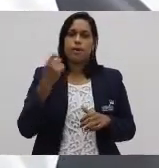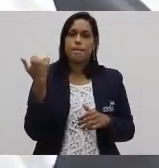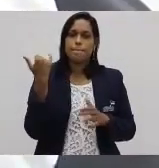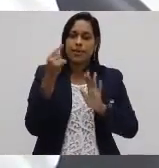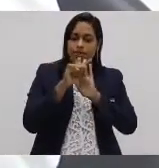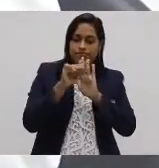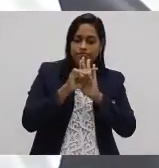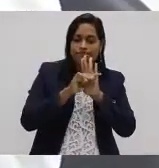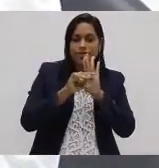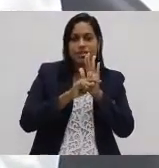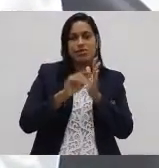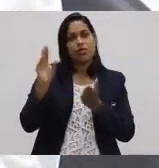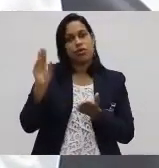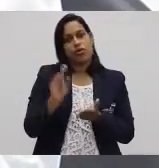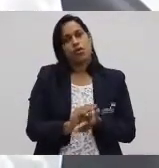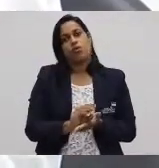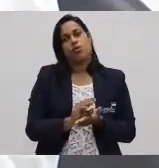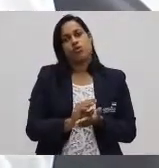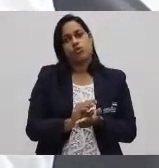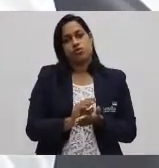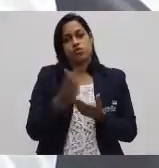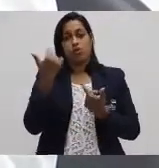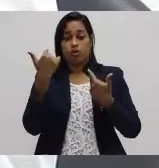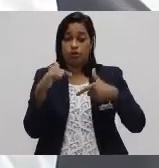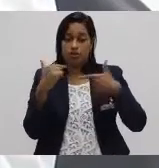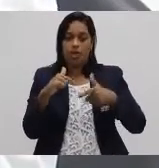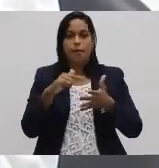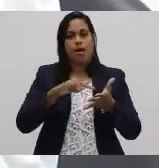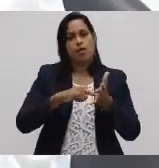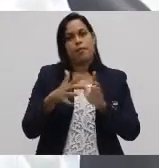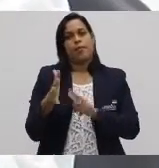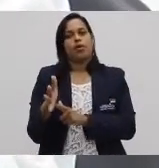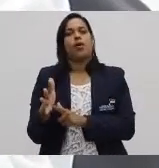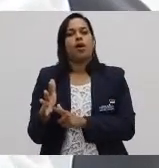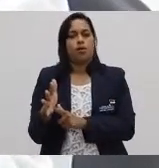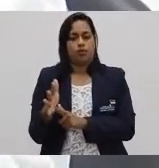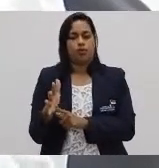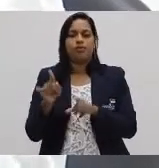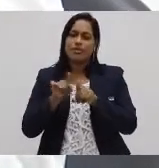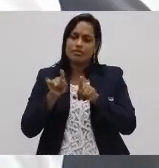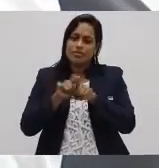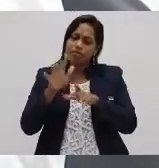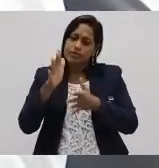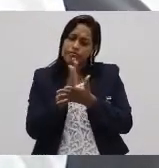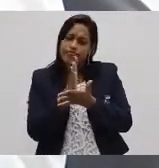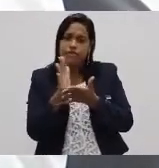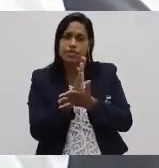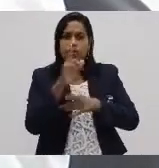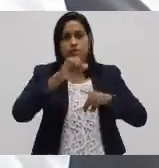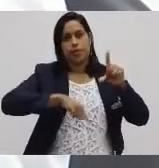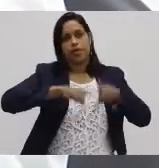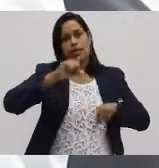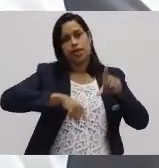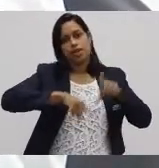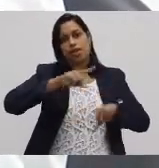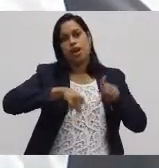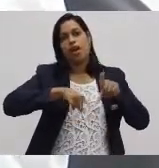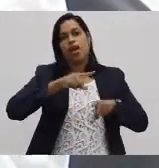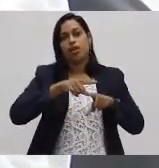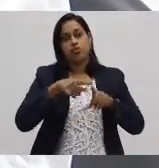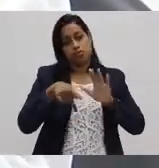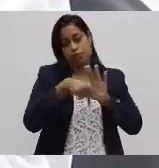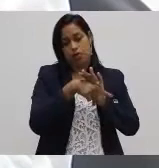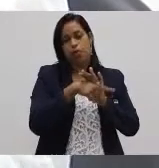dos recursos na manufatura. E ele, além de levar em consideração os recursos materiais, também leva em consideração